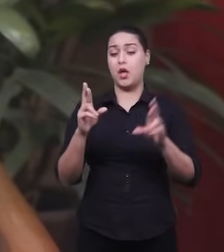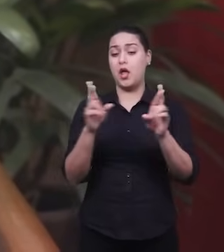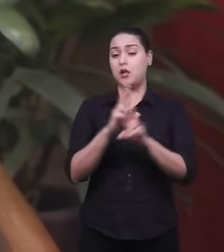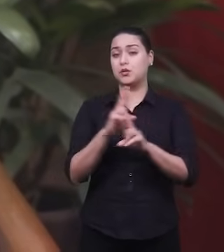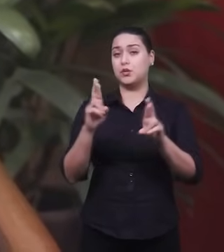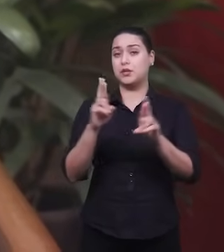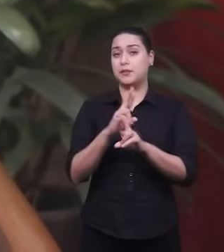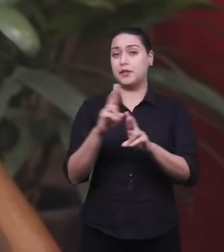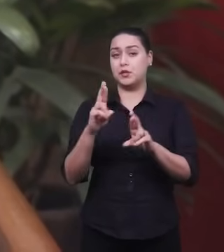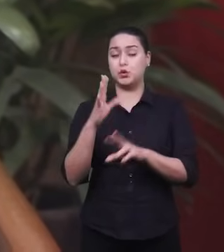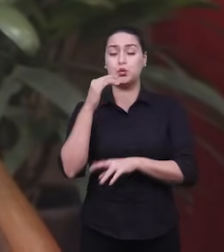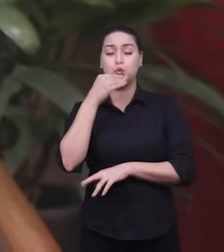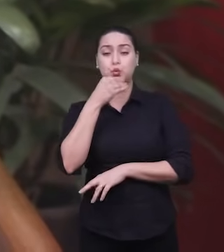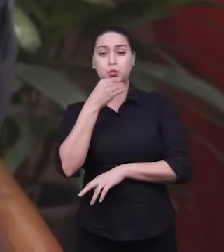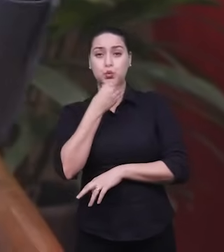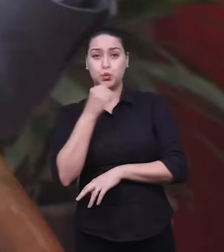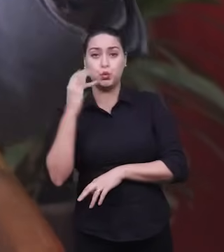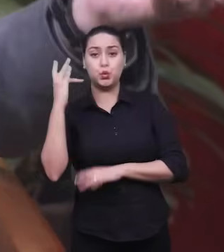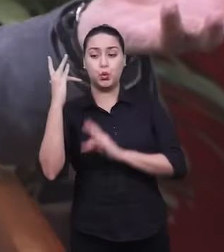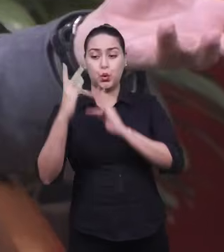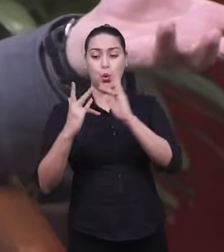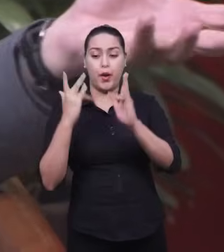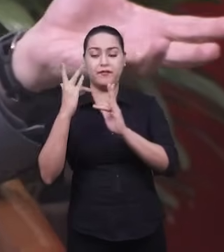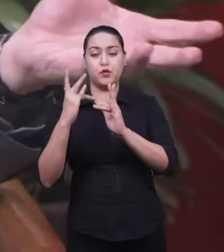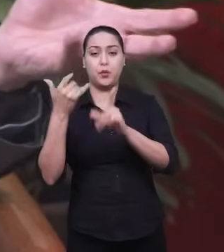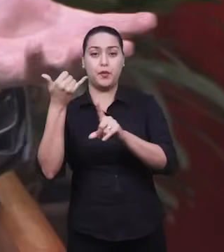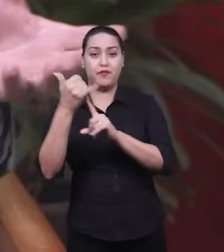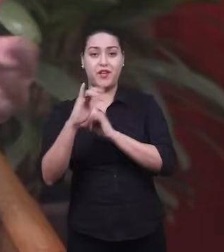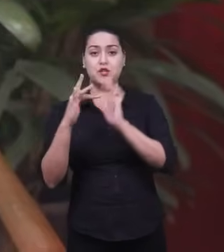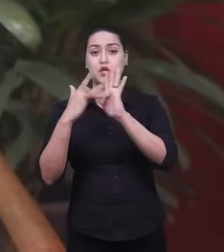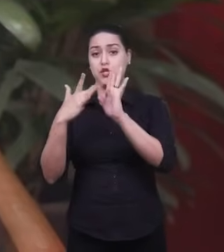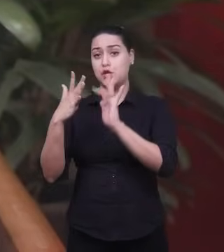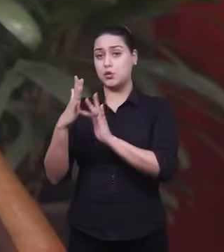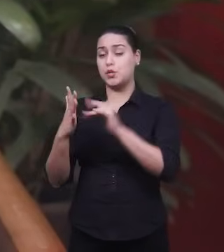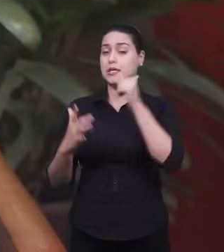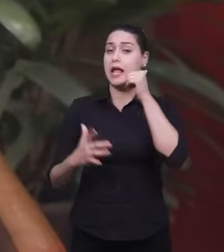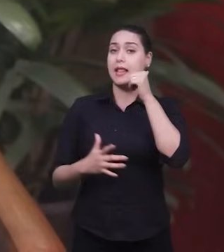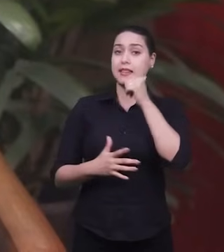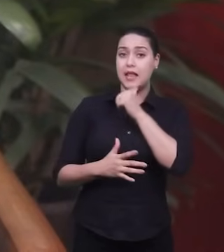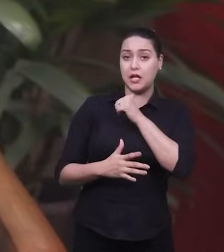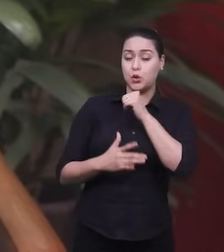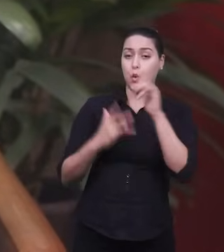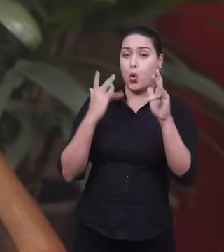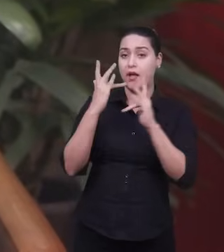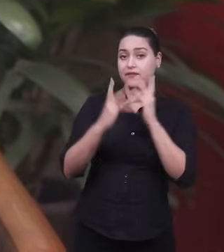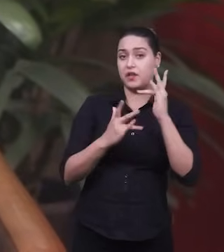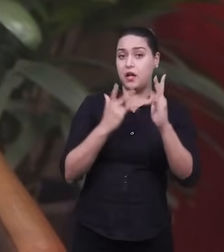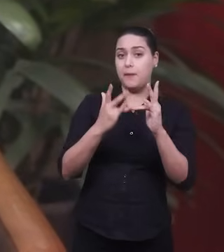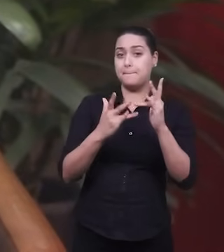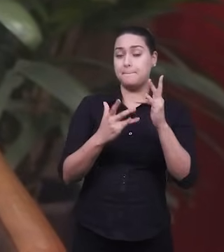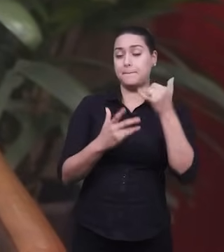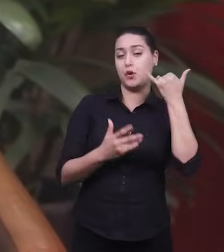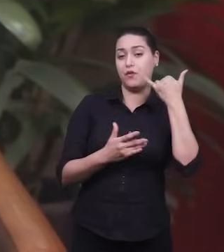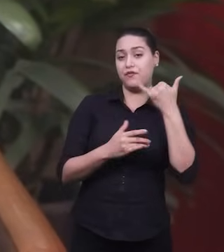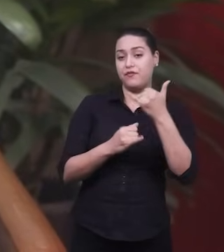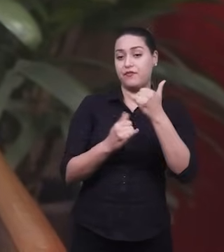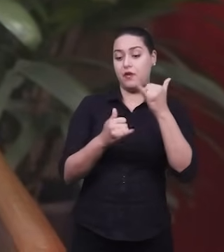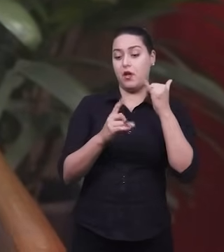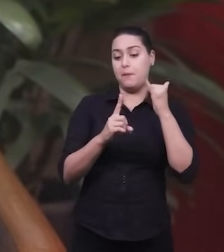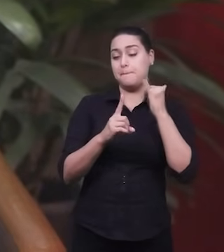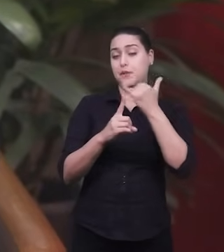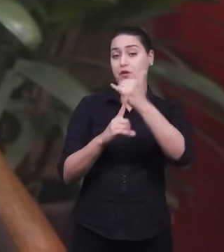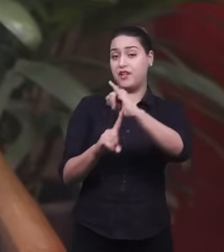esse relacionamento do noivo, profeticamente o Senhor Jesus, e da sua noiva, profetizando a